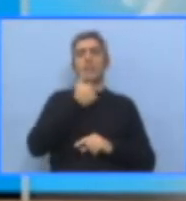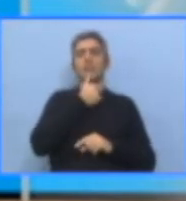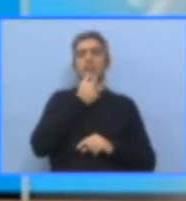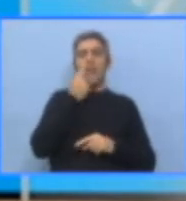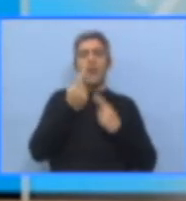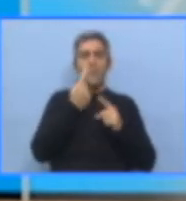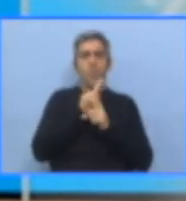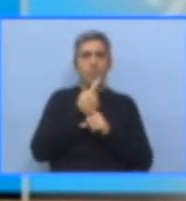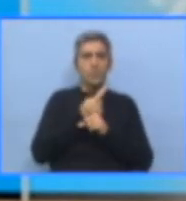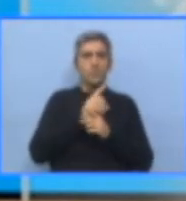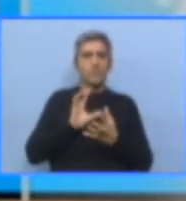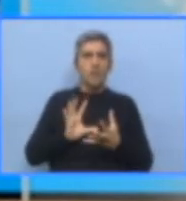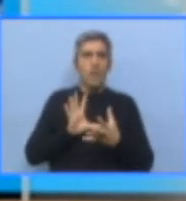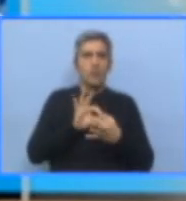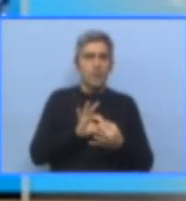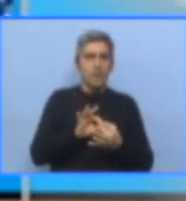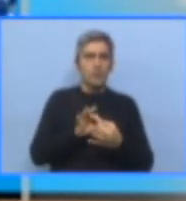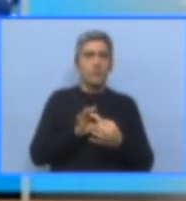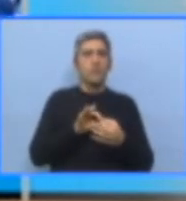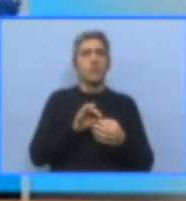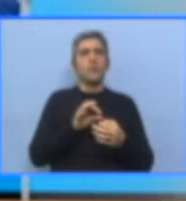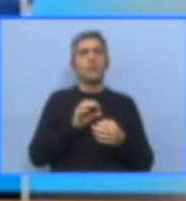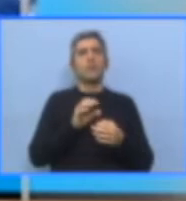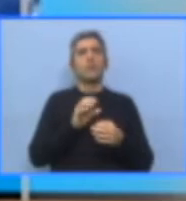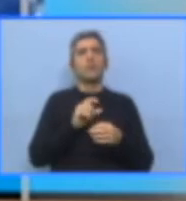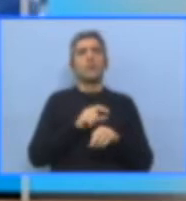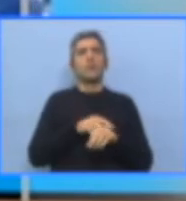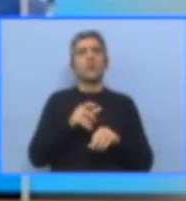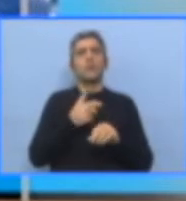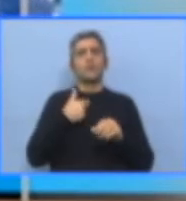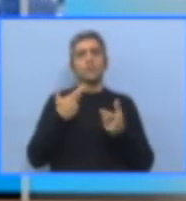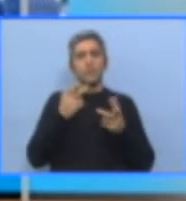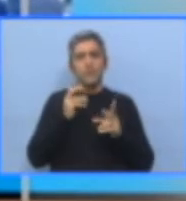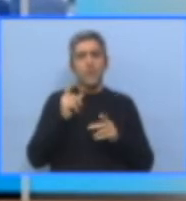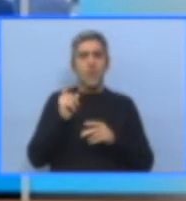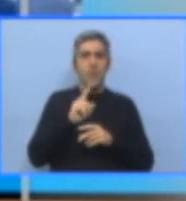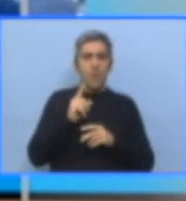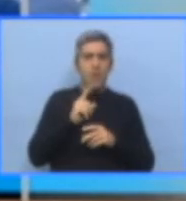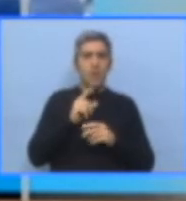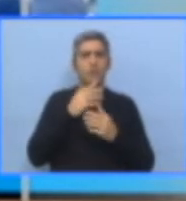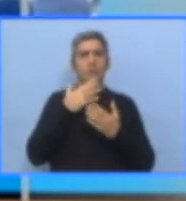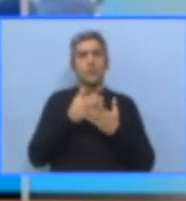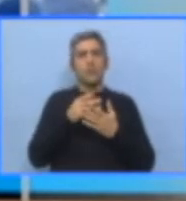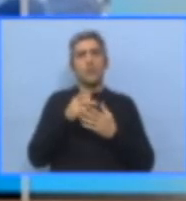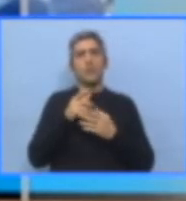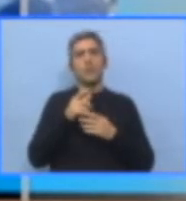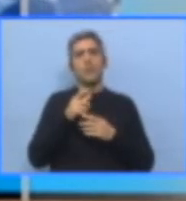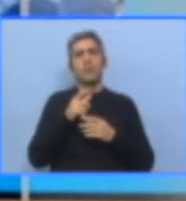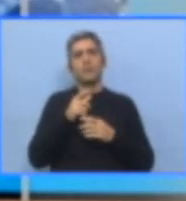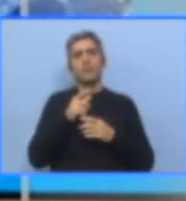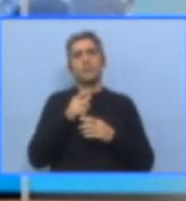alguma coisa tem a ver com até que ponto estamos ou não disponíveis para pôr em causa,